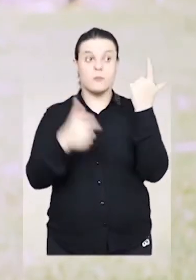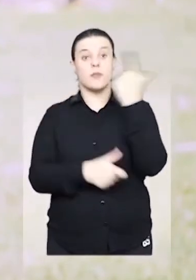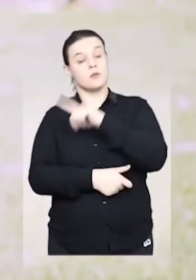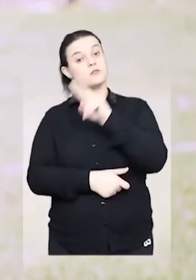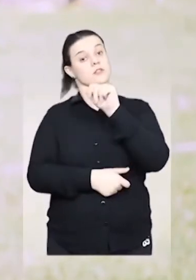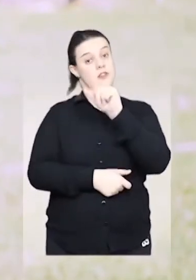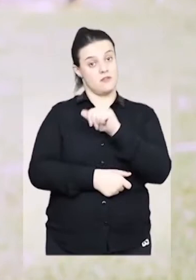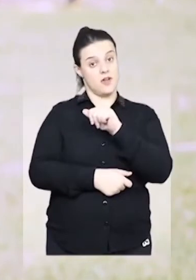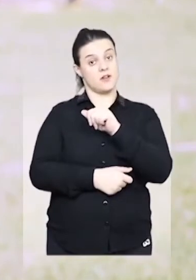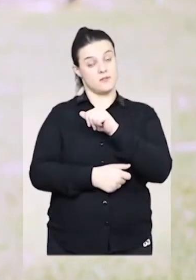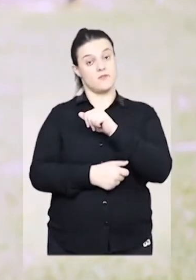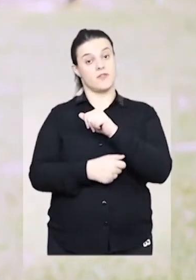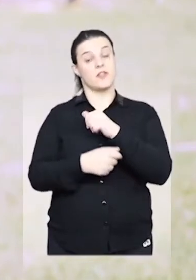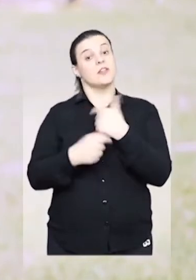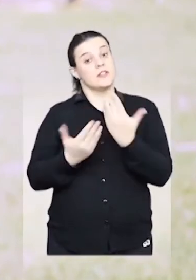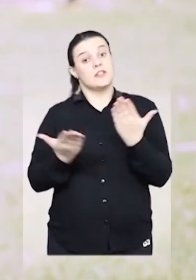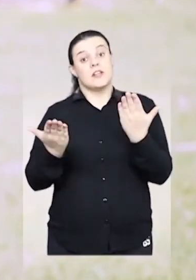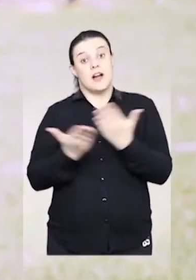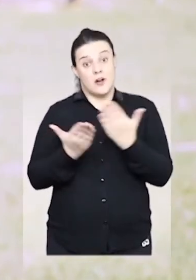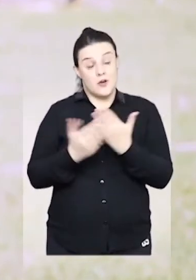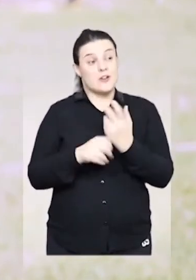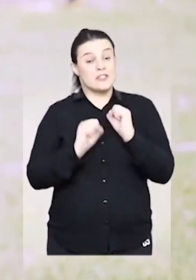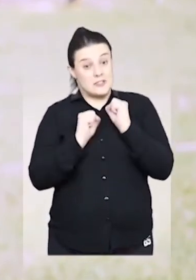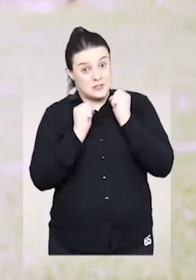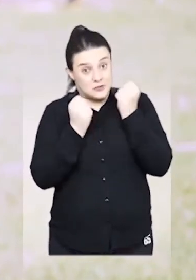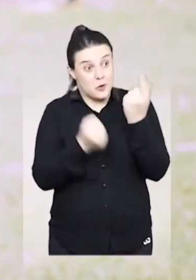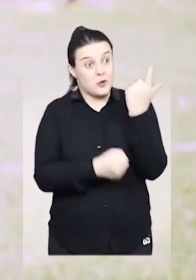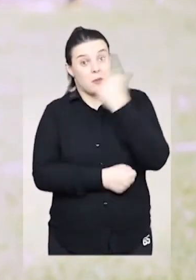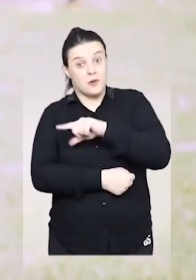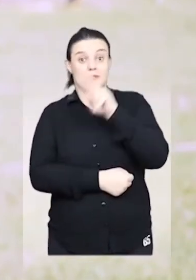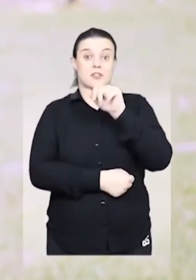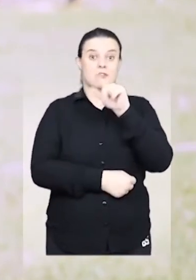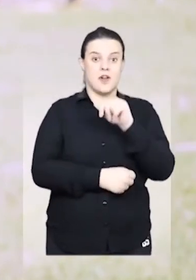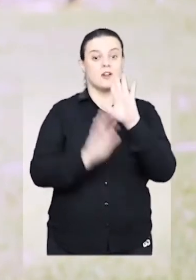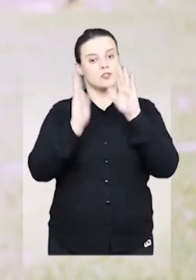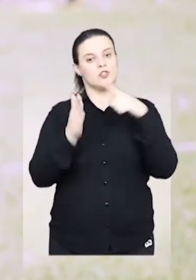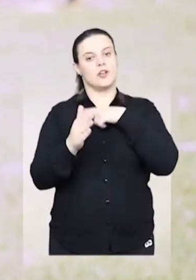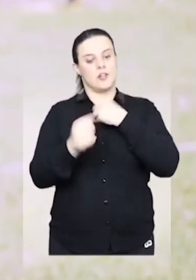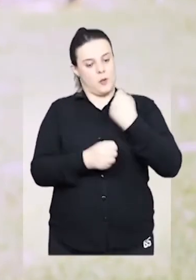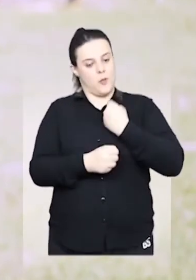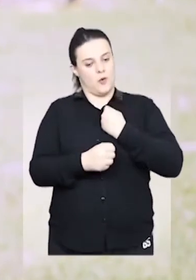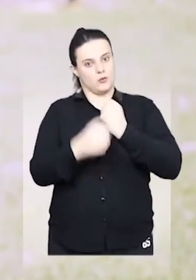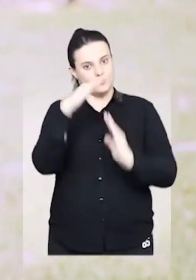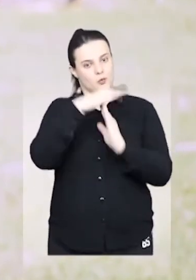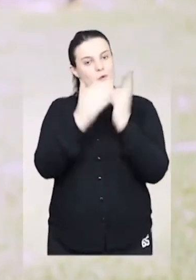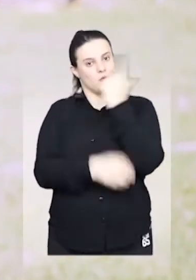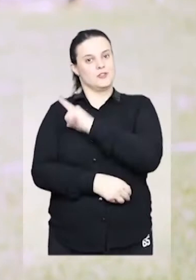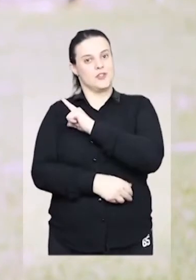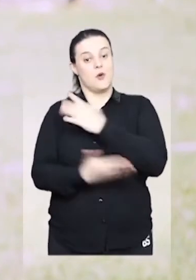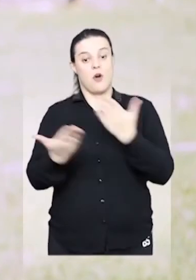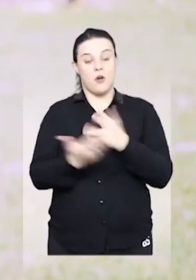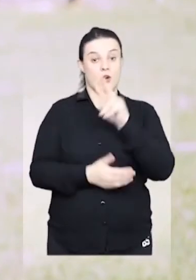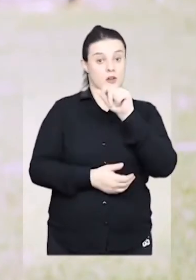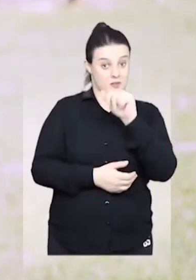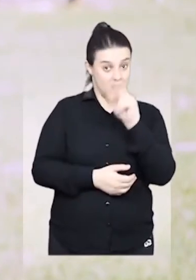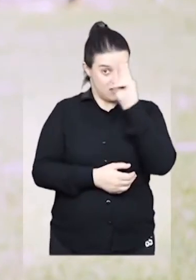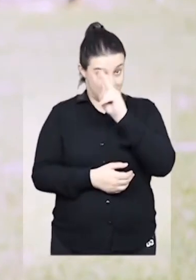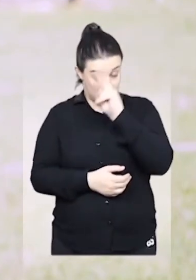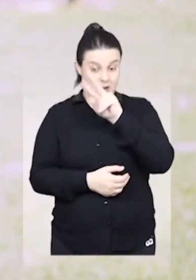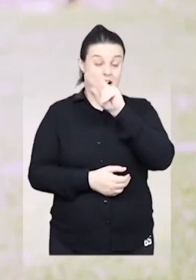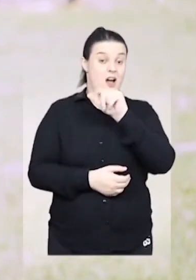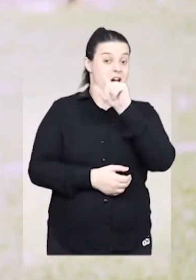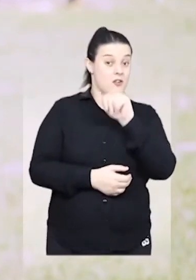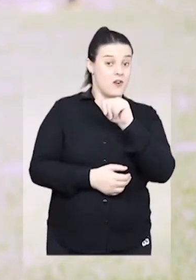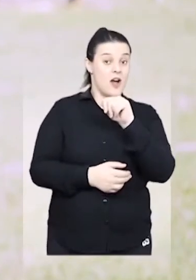vaga. Agora é procurando a vaga para conseguir. Então, já tem o índice, falta vaga. Lembrando que a vaga, ela